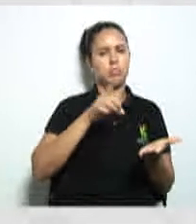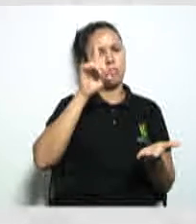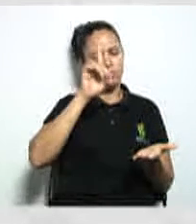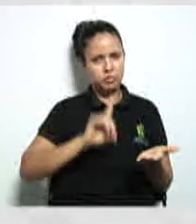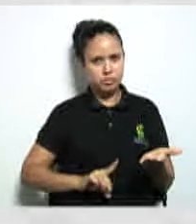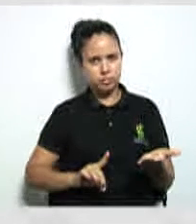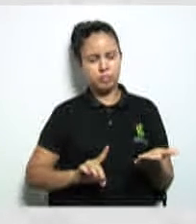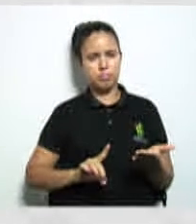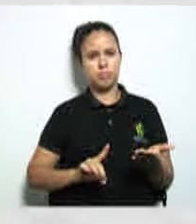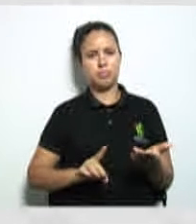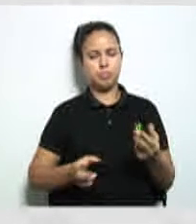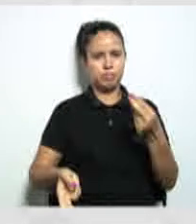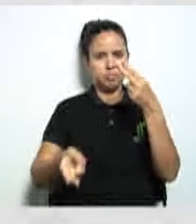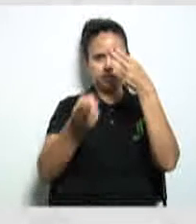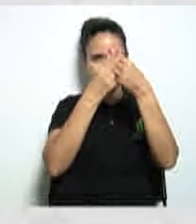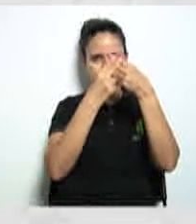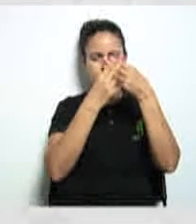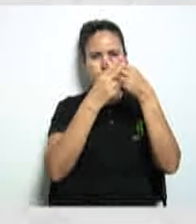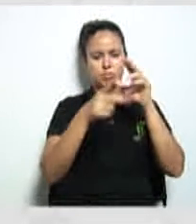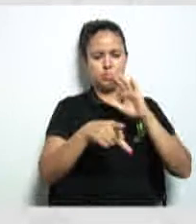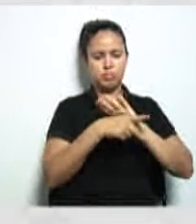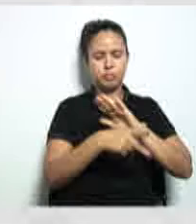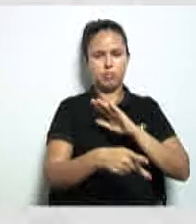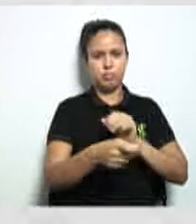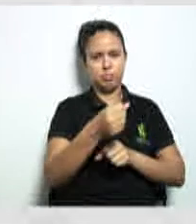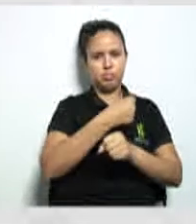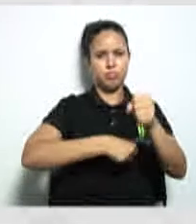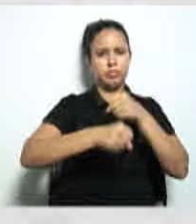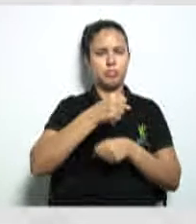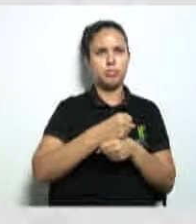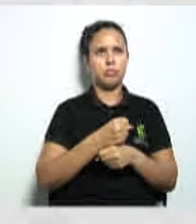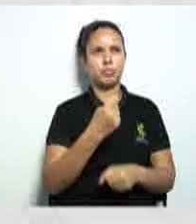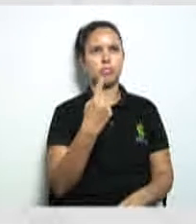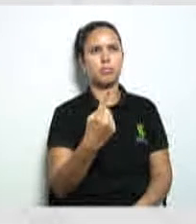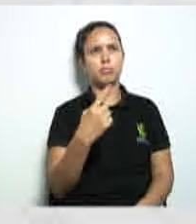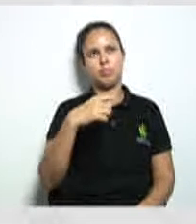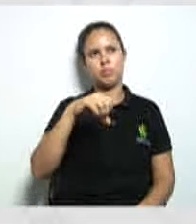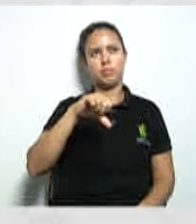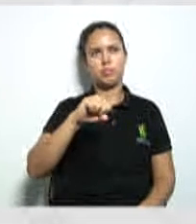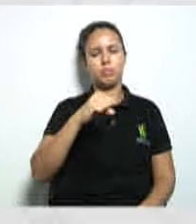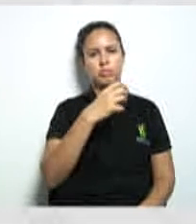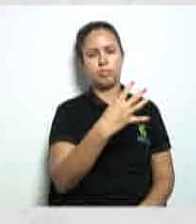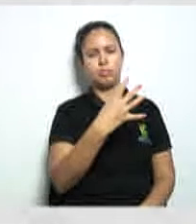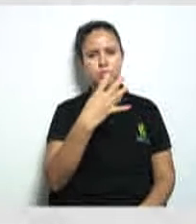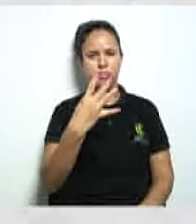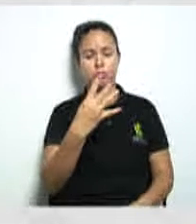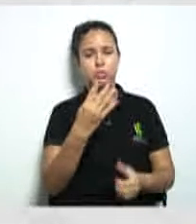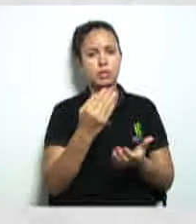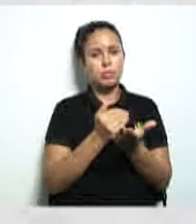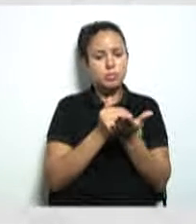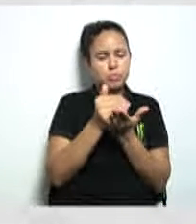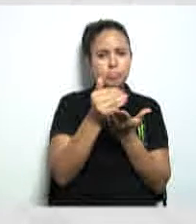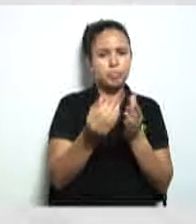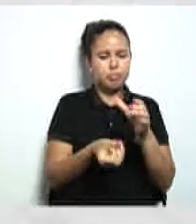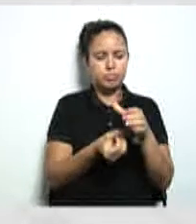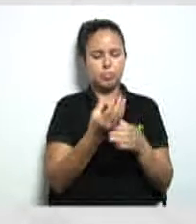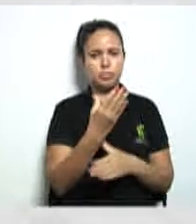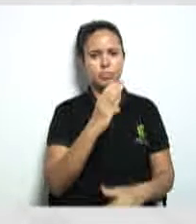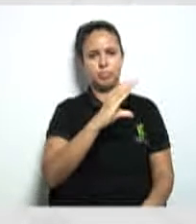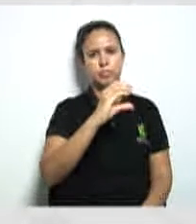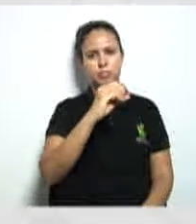traumas vividos nesse período. Então, aí surge o cooperativismo.